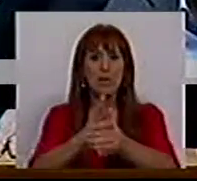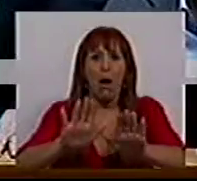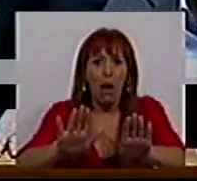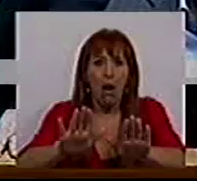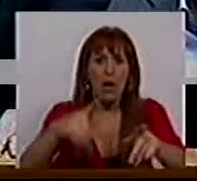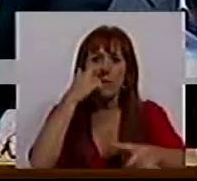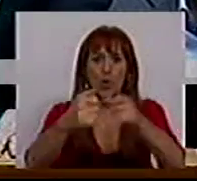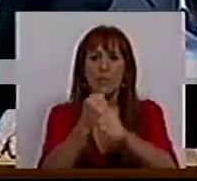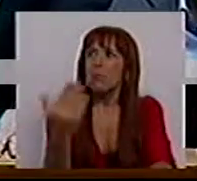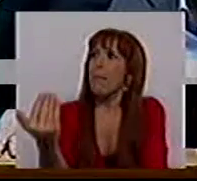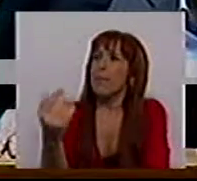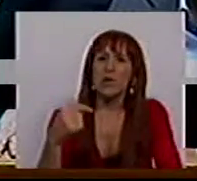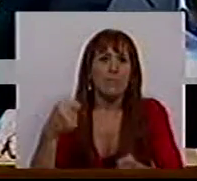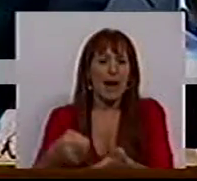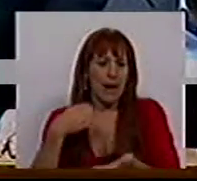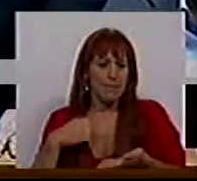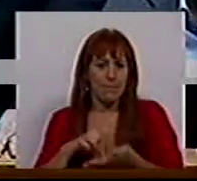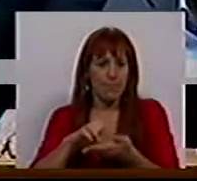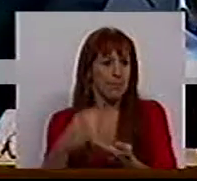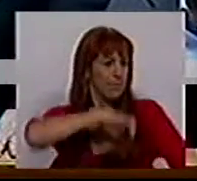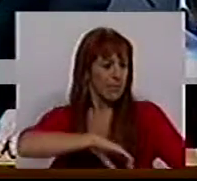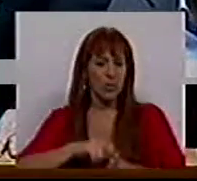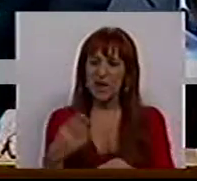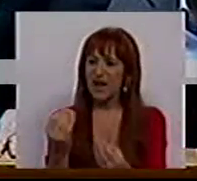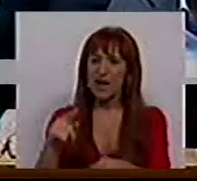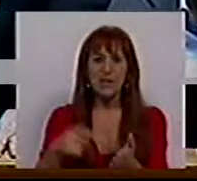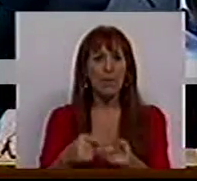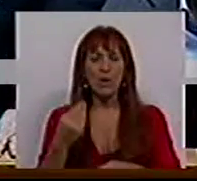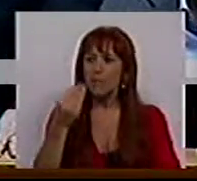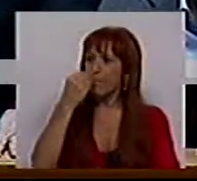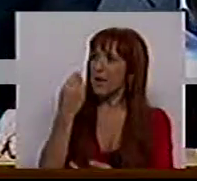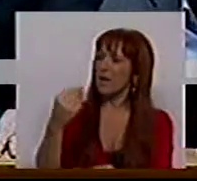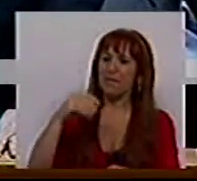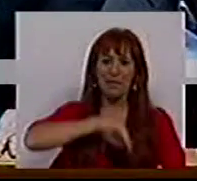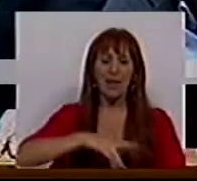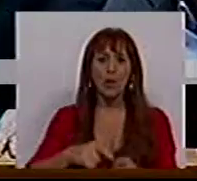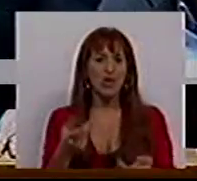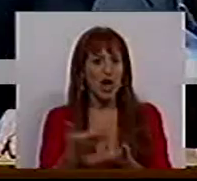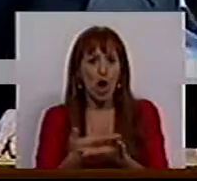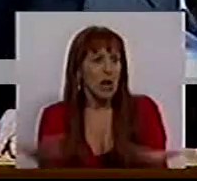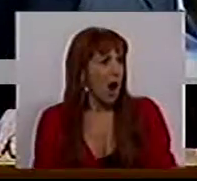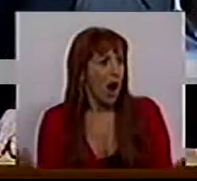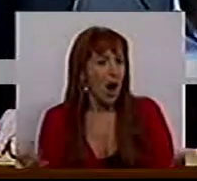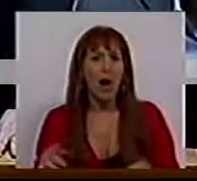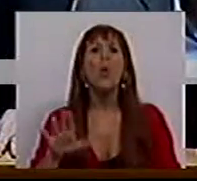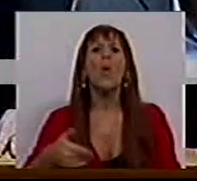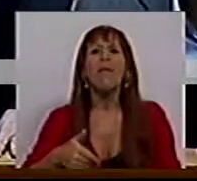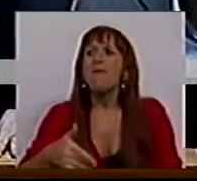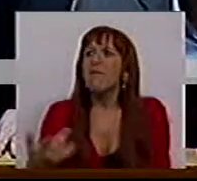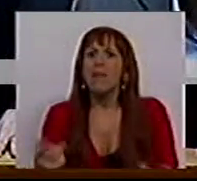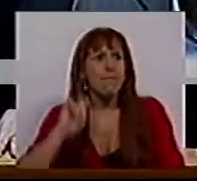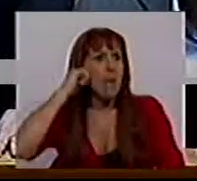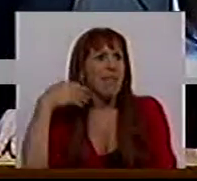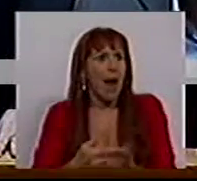parados, trabalhadores à espera de indemnizações, crianças à espera de pensão de alimentos, negócios que não se fazem. Quanto é que isto